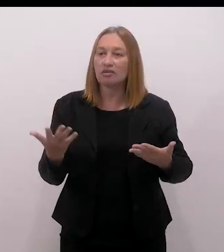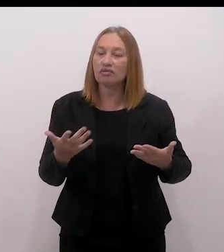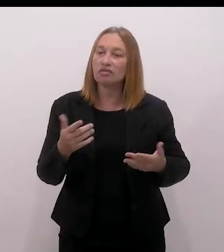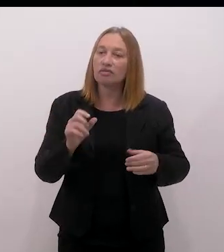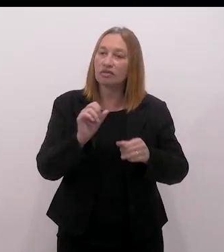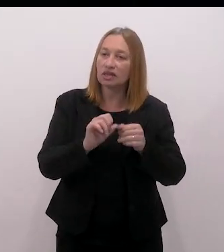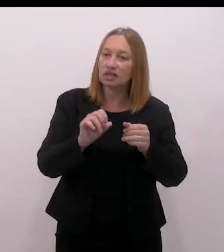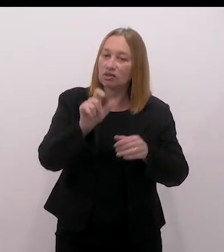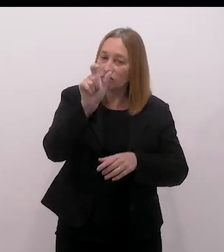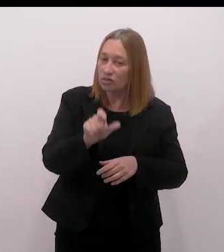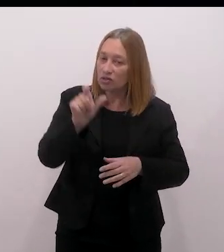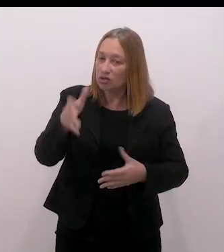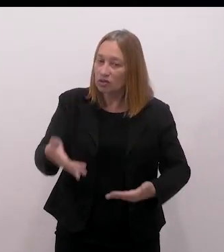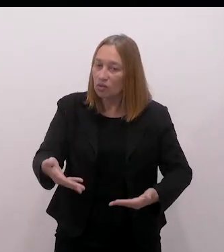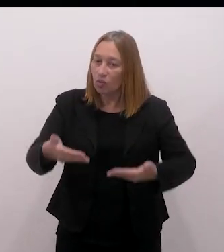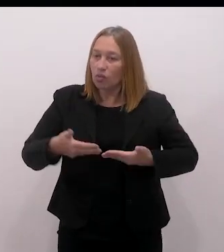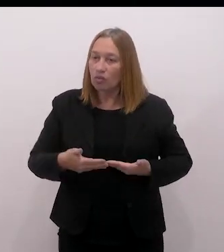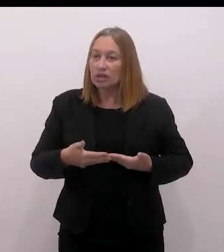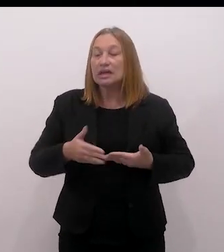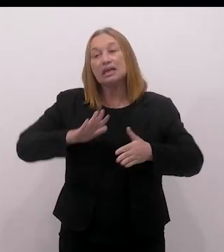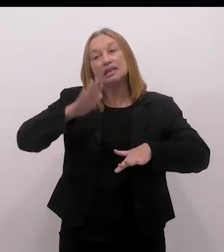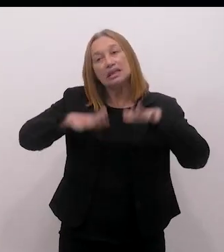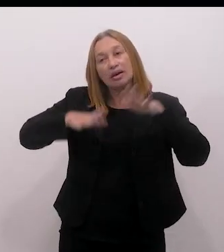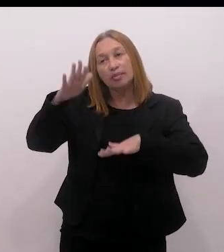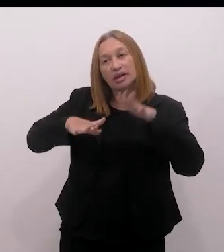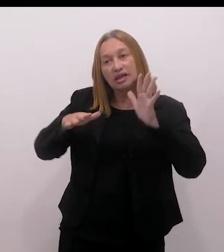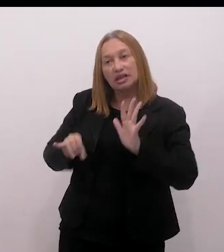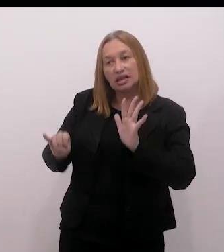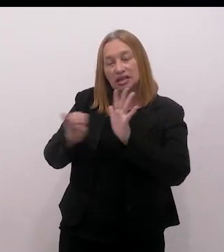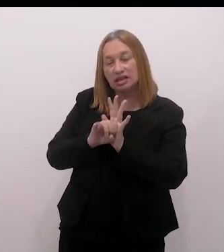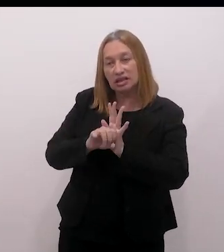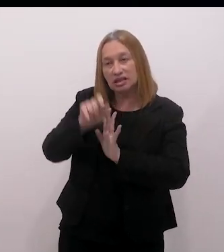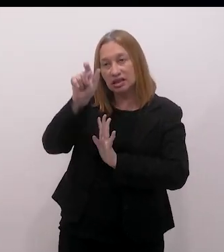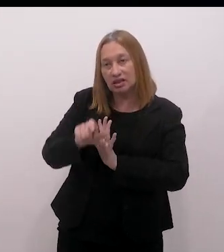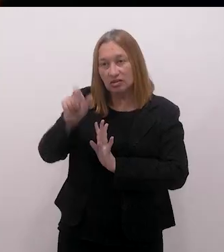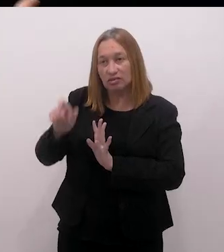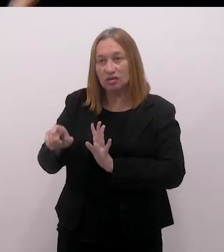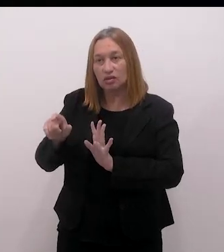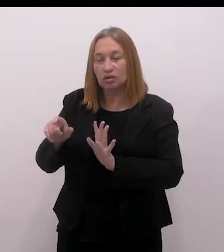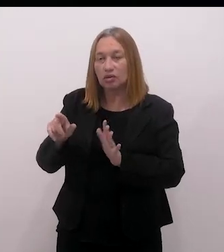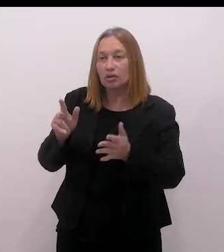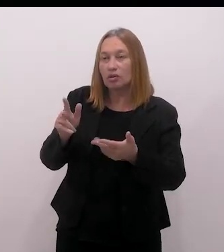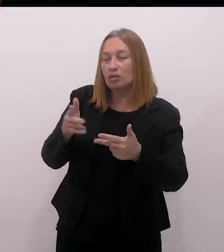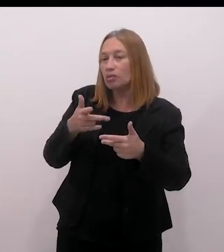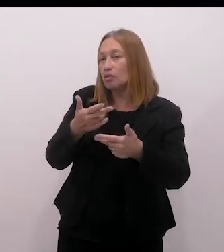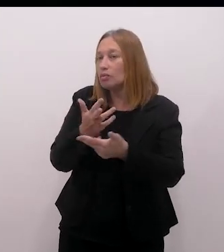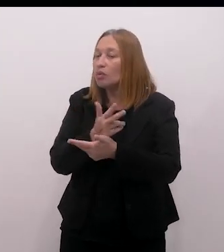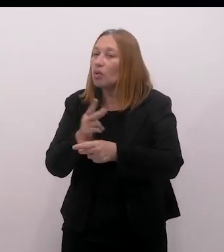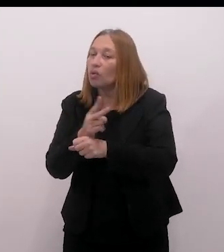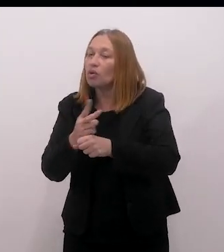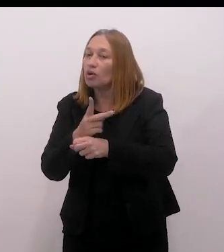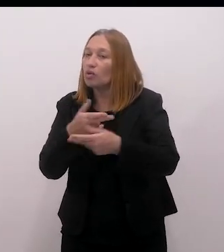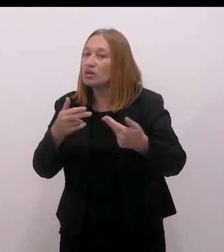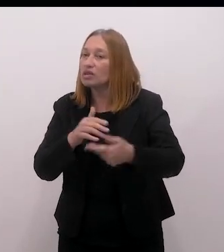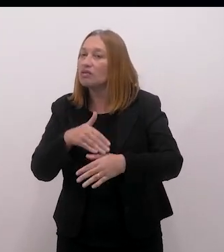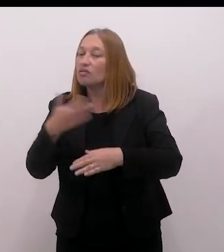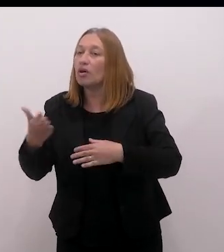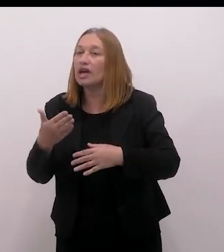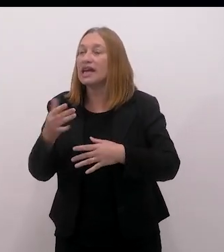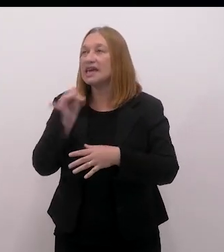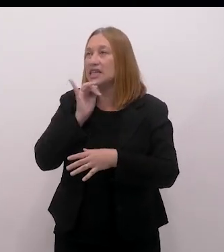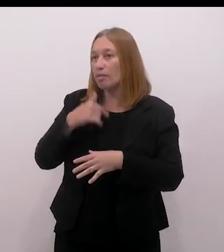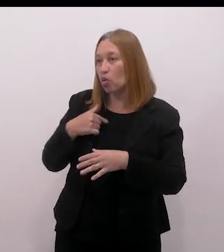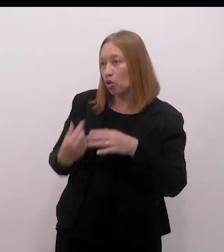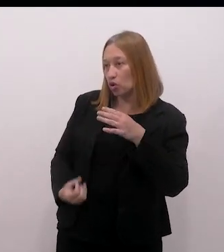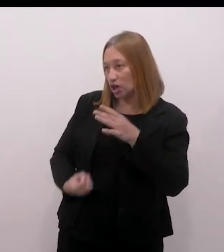personagem que você é convidada, aí, dependendo da identificação do personagem, você busca elementos fora. Mas, por exemplo, esses